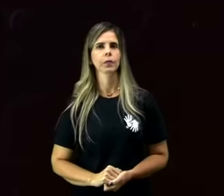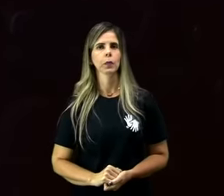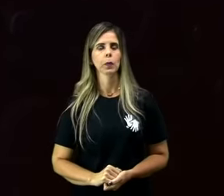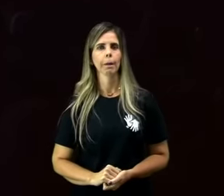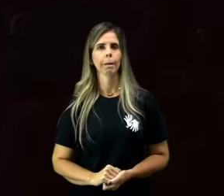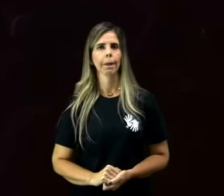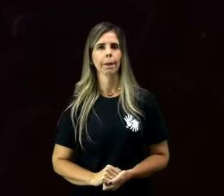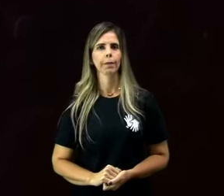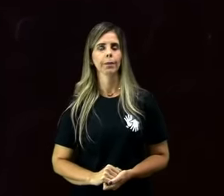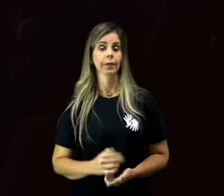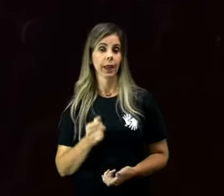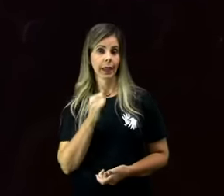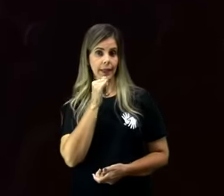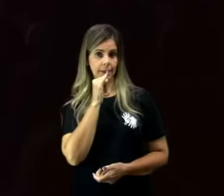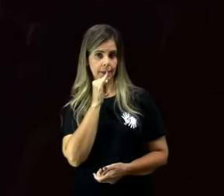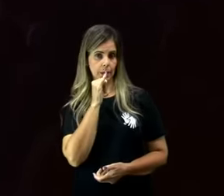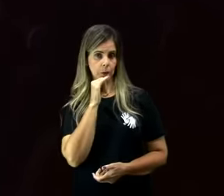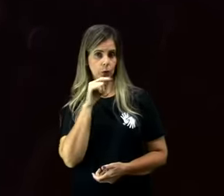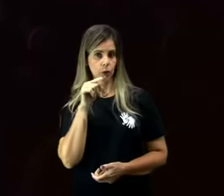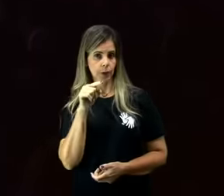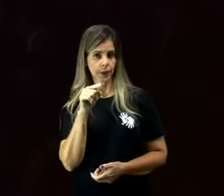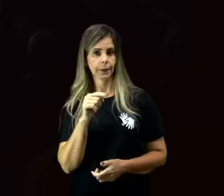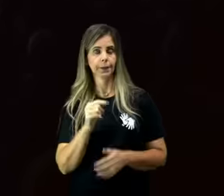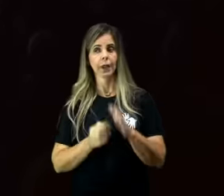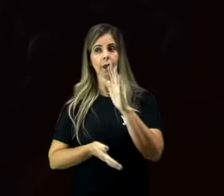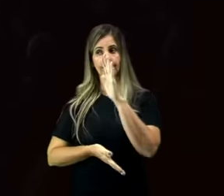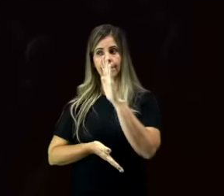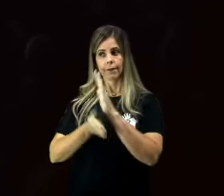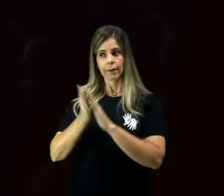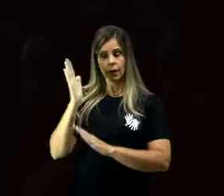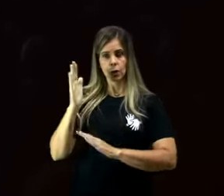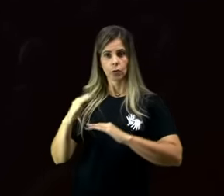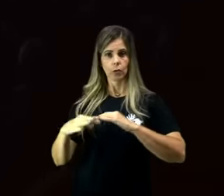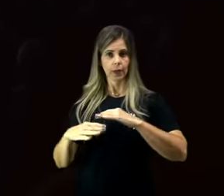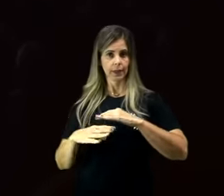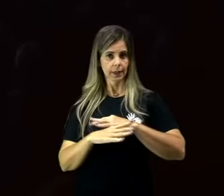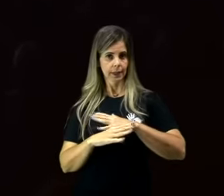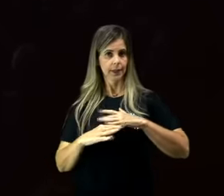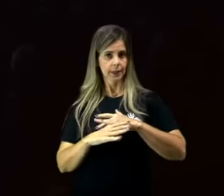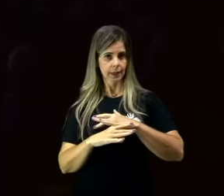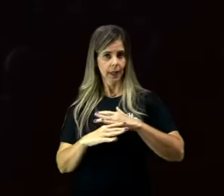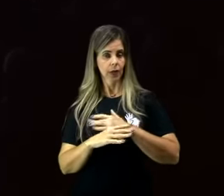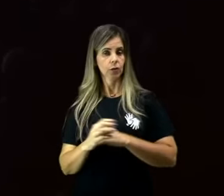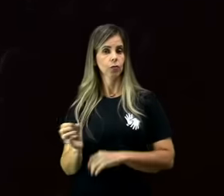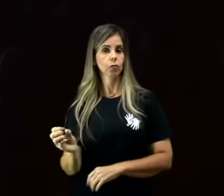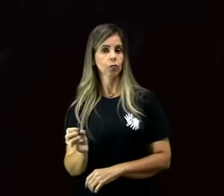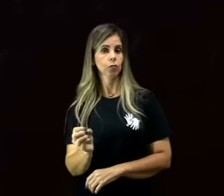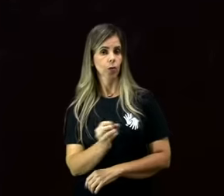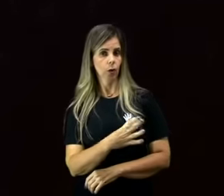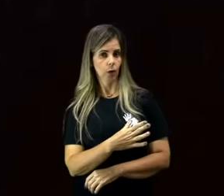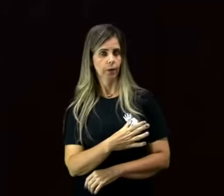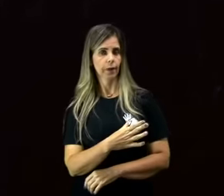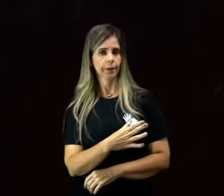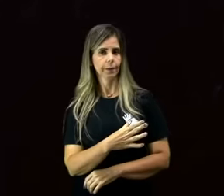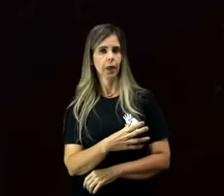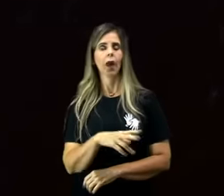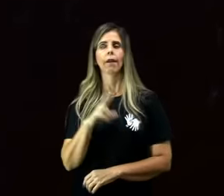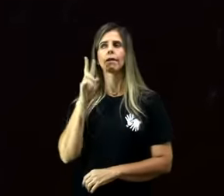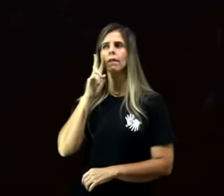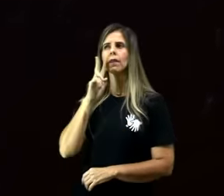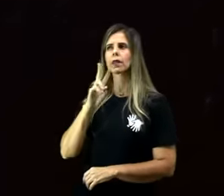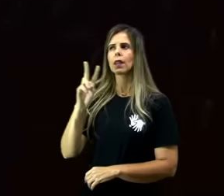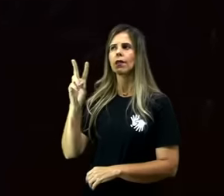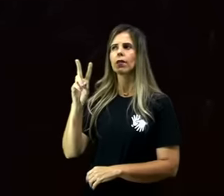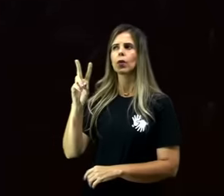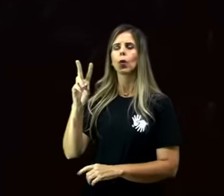Você já andou numa cidade assim pela primeira vez que você guardou um ponto de referência? Quem está comigo aqui? Já conhece ponto de